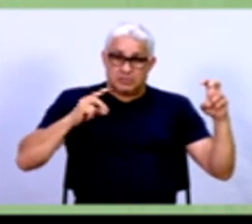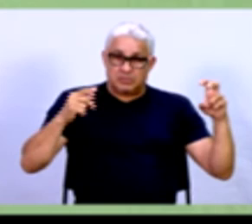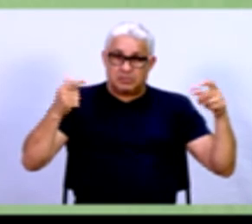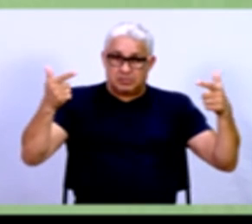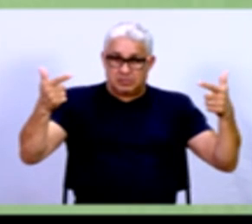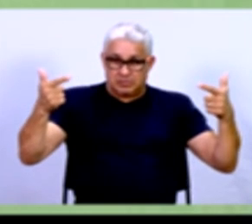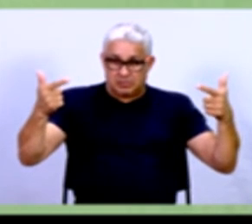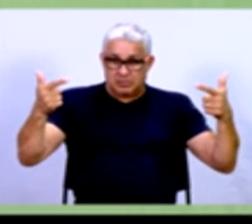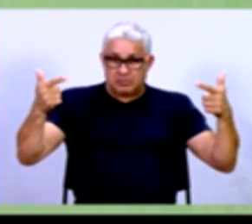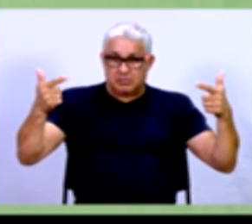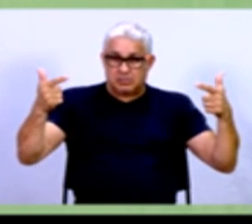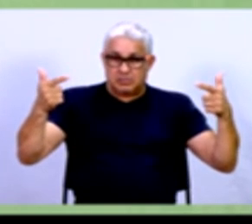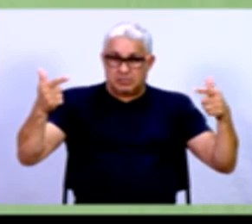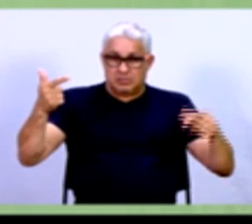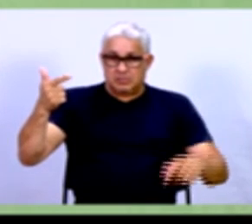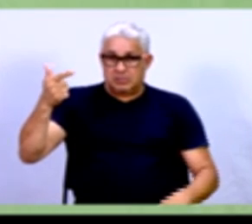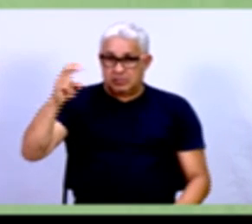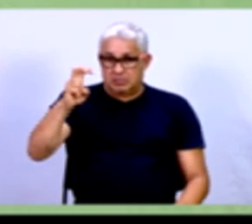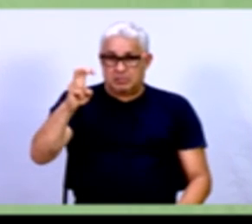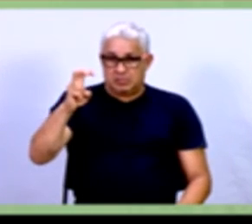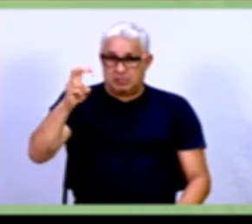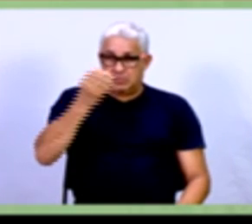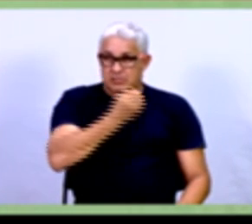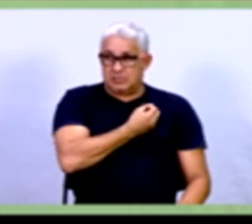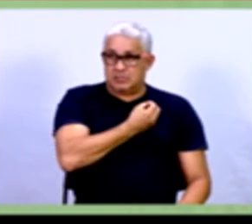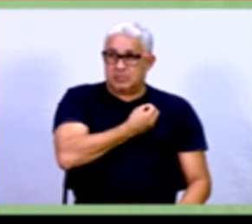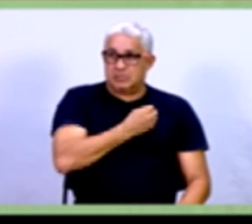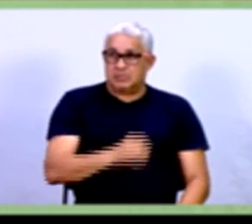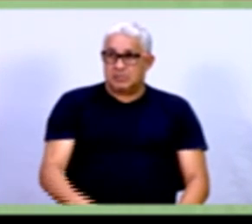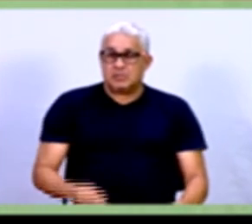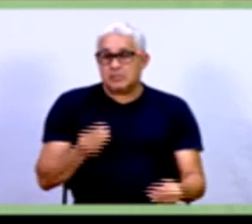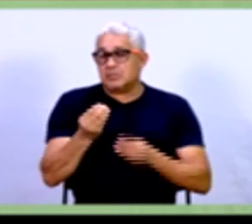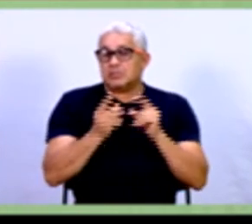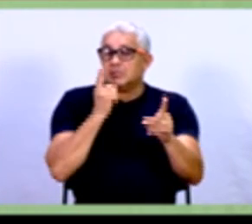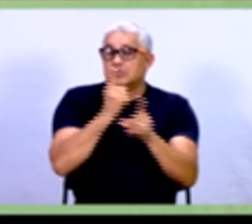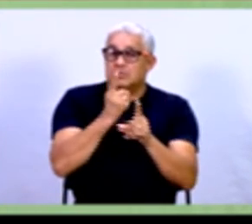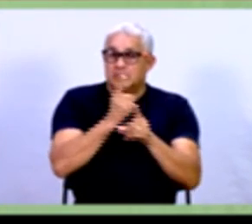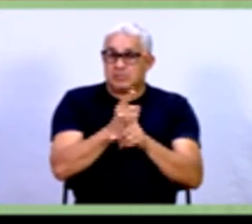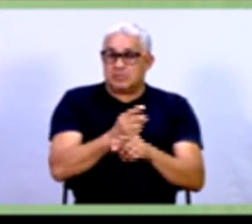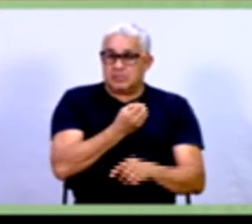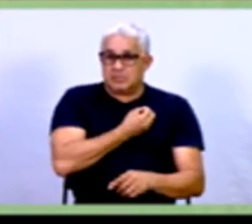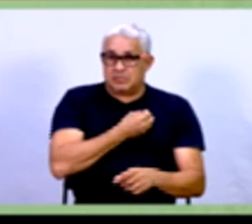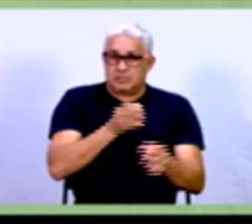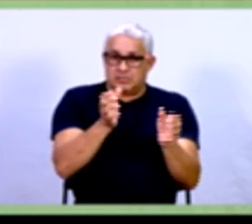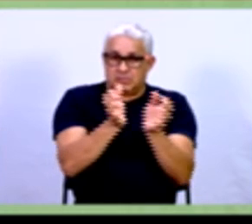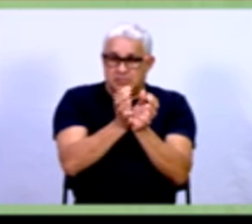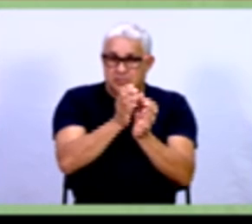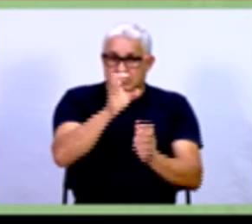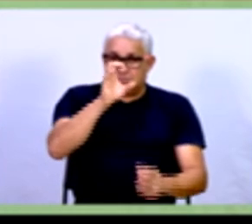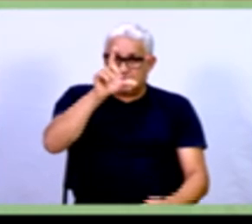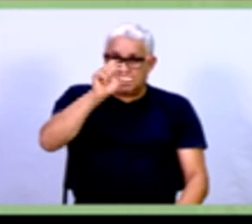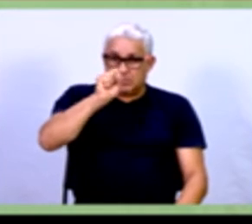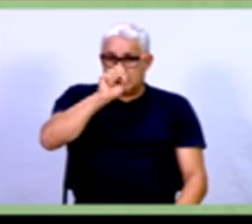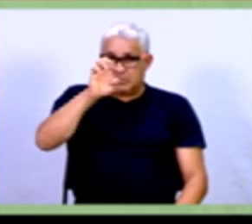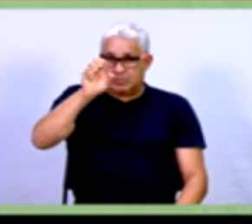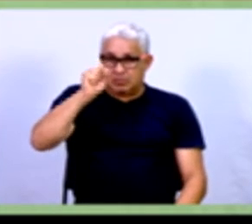25 números aqui, certo? Como é que eu faço para achar o número de classes? Eu vou pegar...